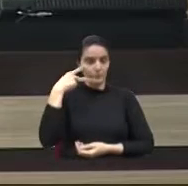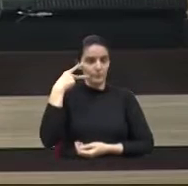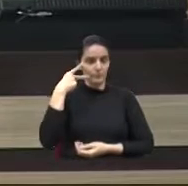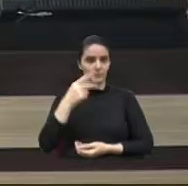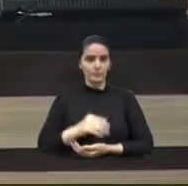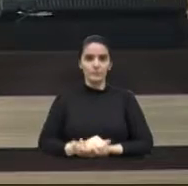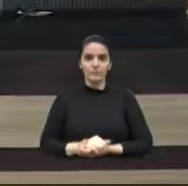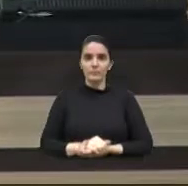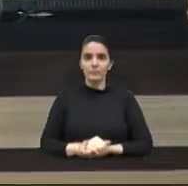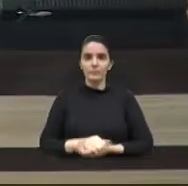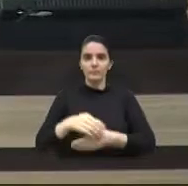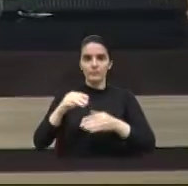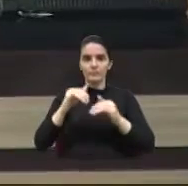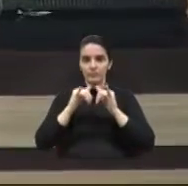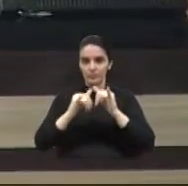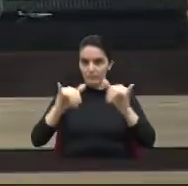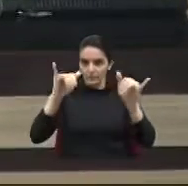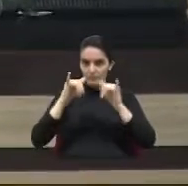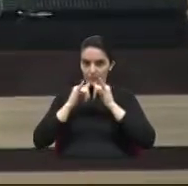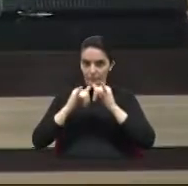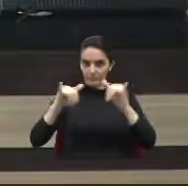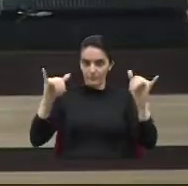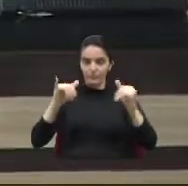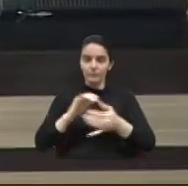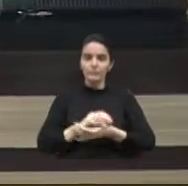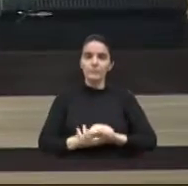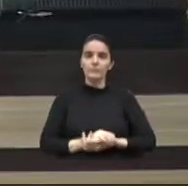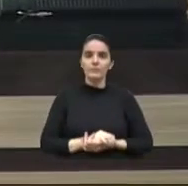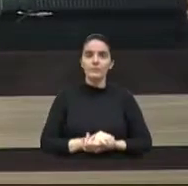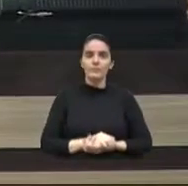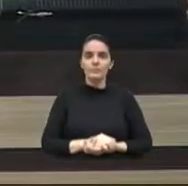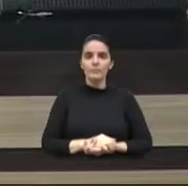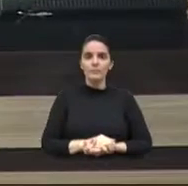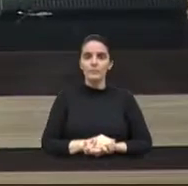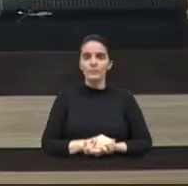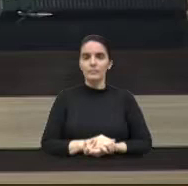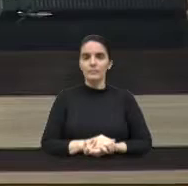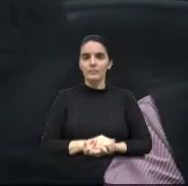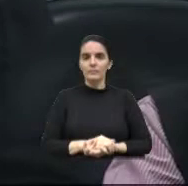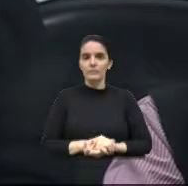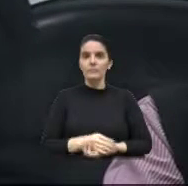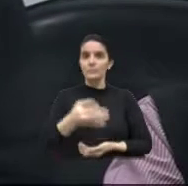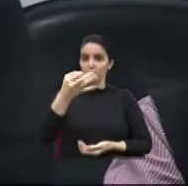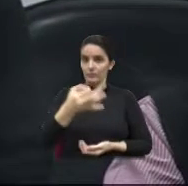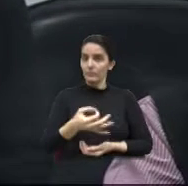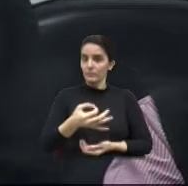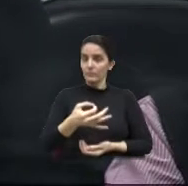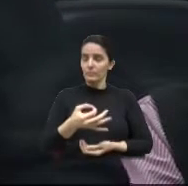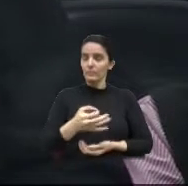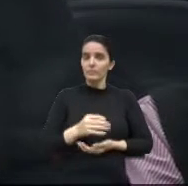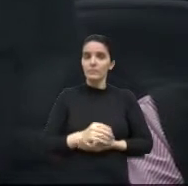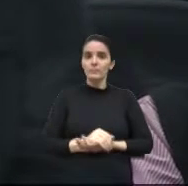sobre a publicidade, muito bem pensado, vereadora Carol.